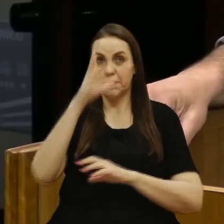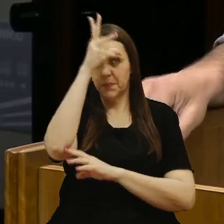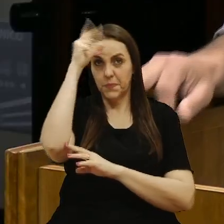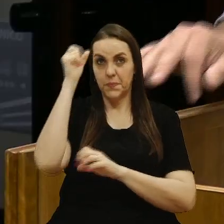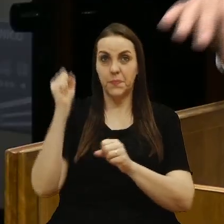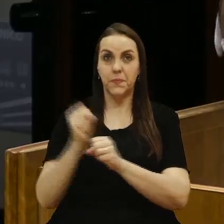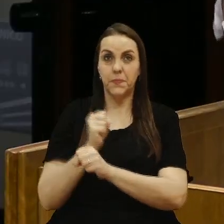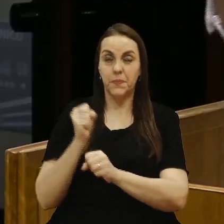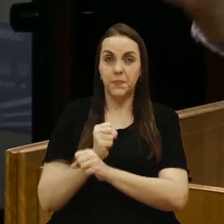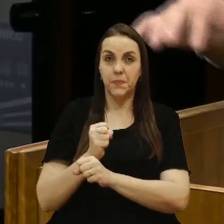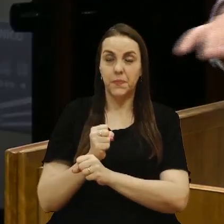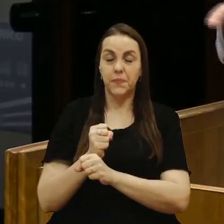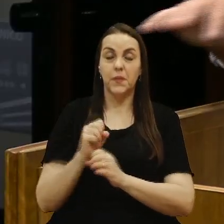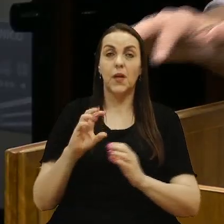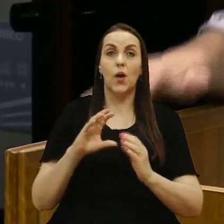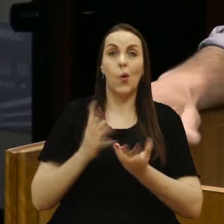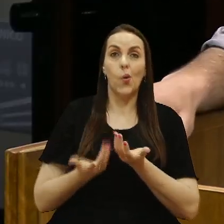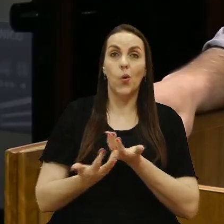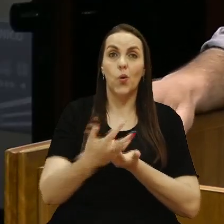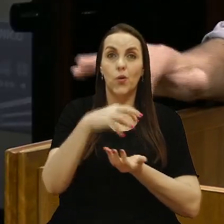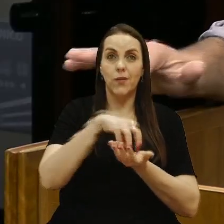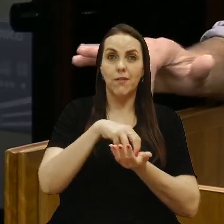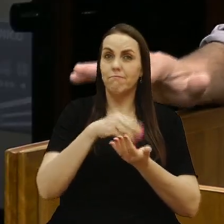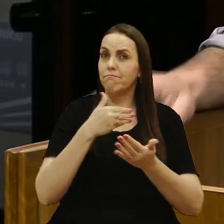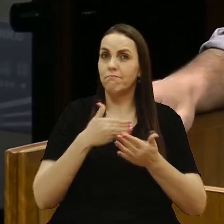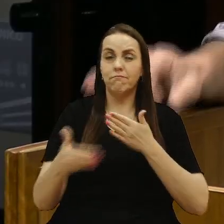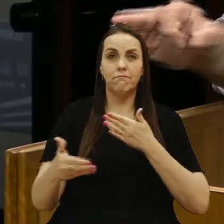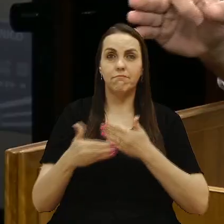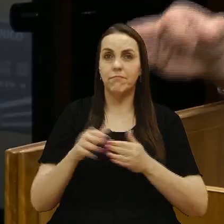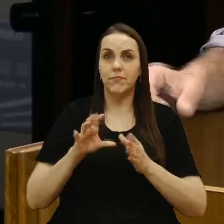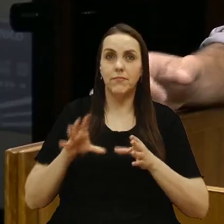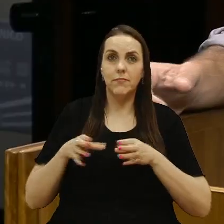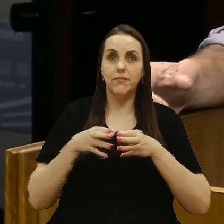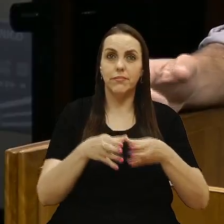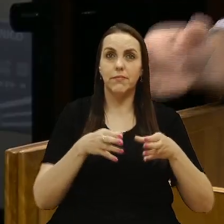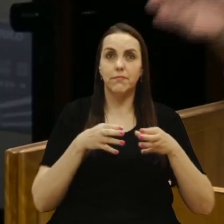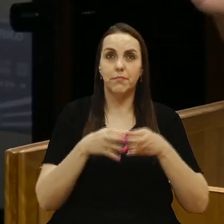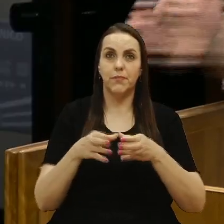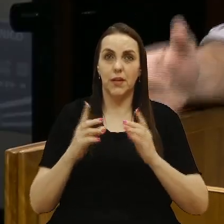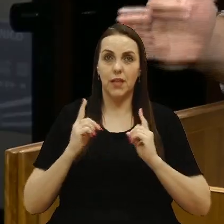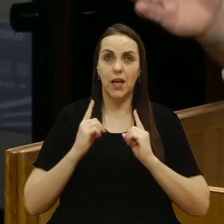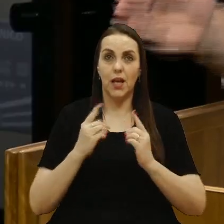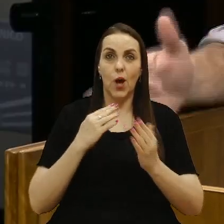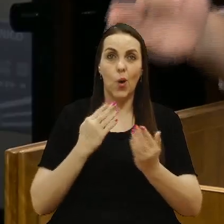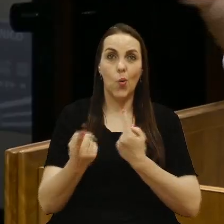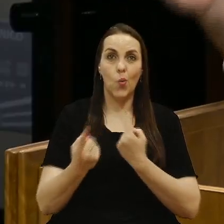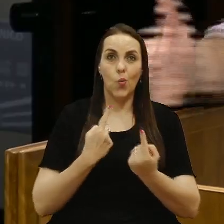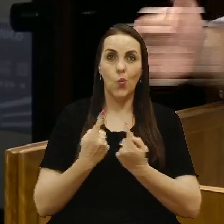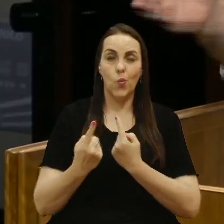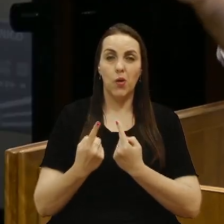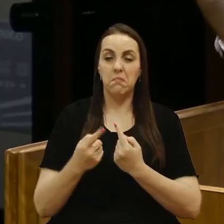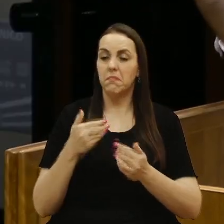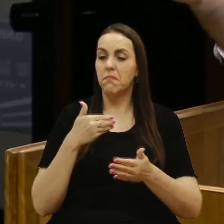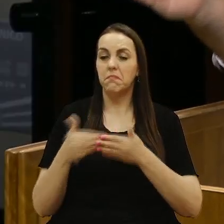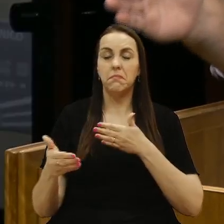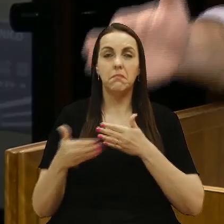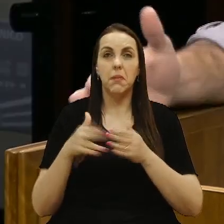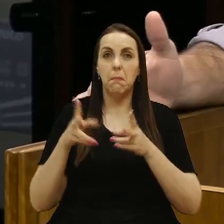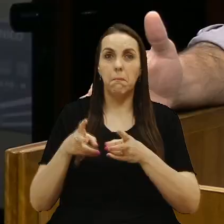as equipes da CODEC, qualquer equipe que faça uma intervenção nas vias da cidade, não fazem